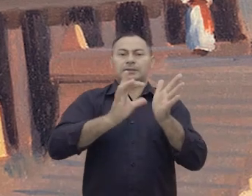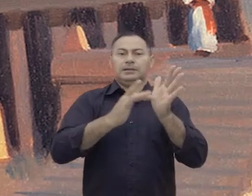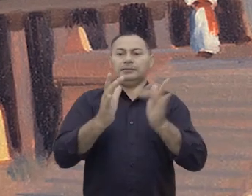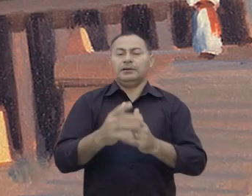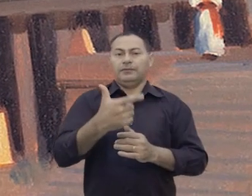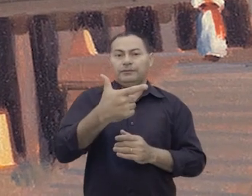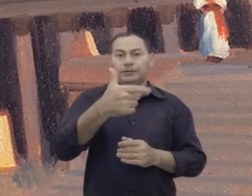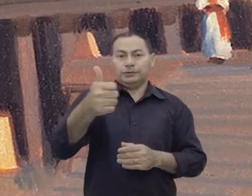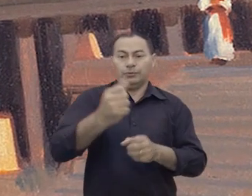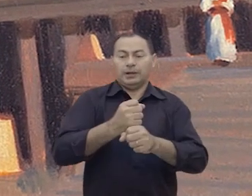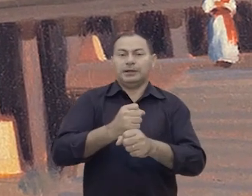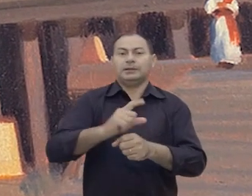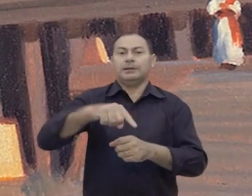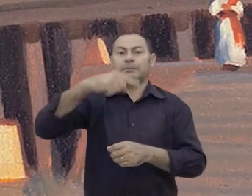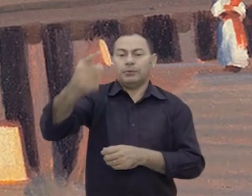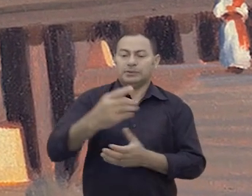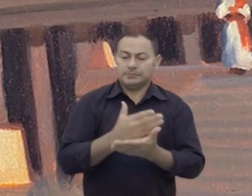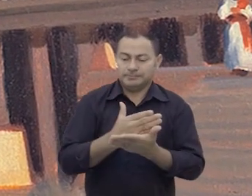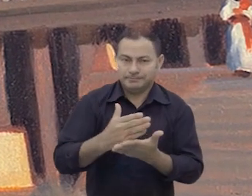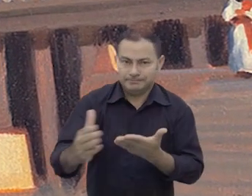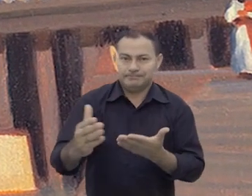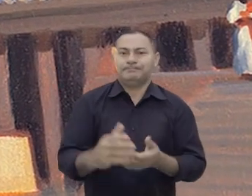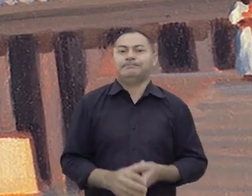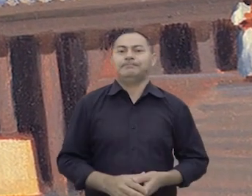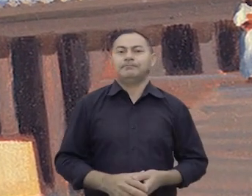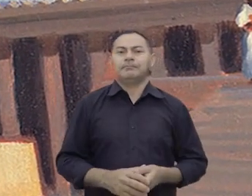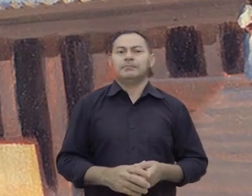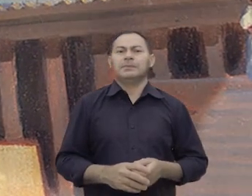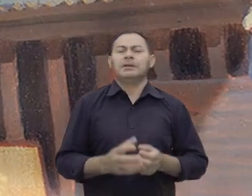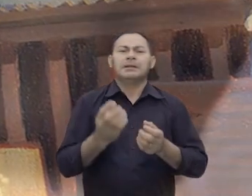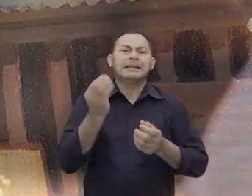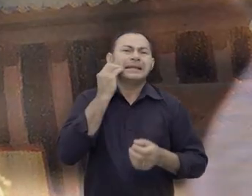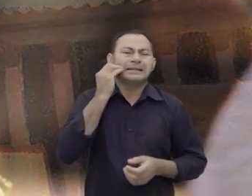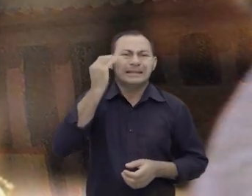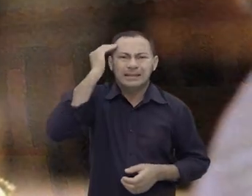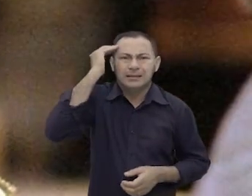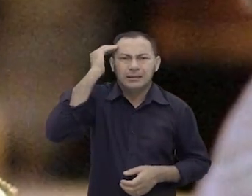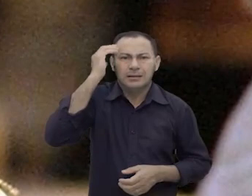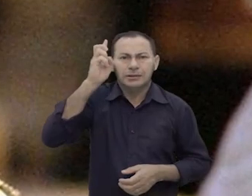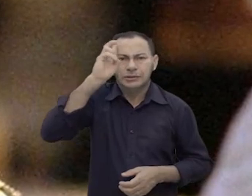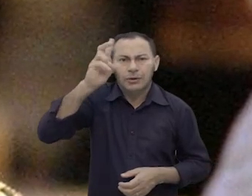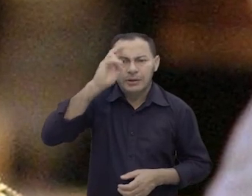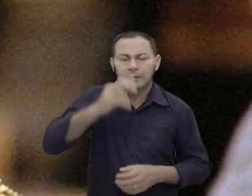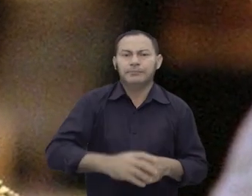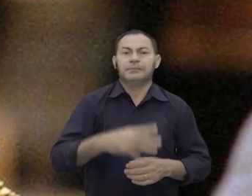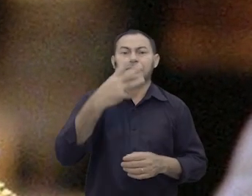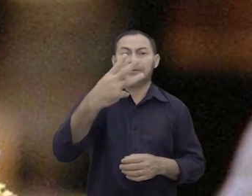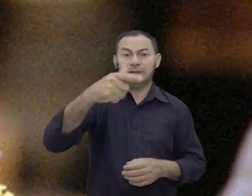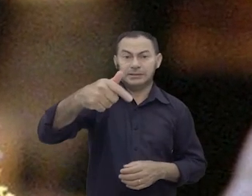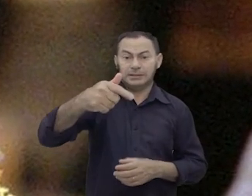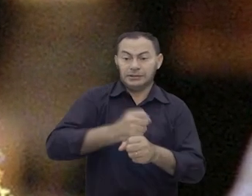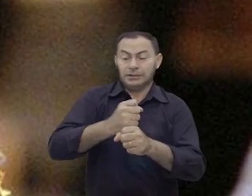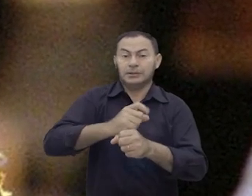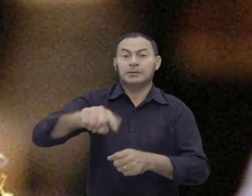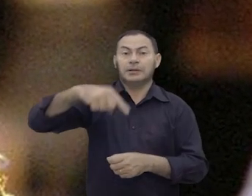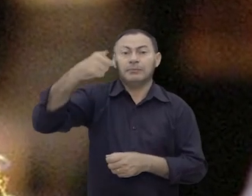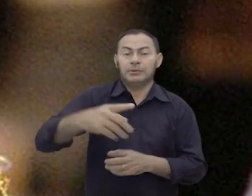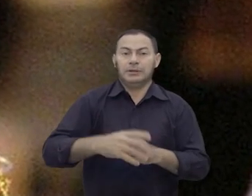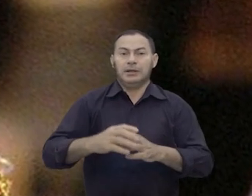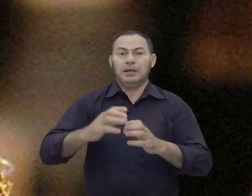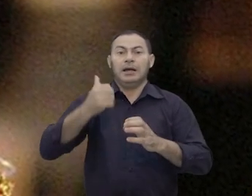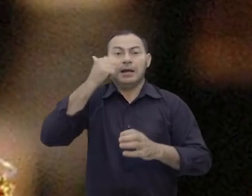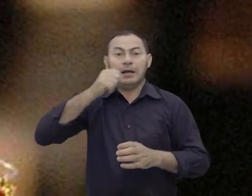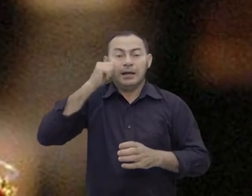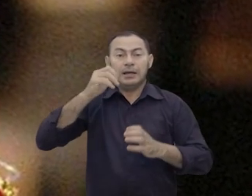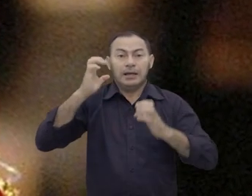a.C., 21 anos depois de ter sido começado. Procure entender a perspectiva histórica. 37 anos